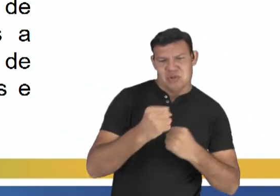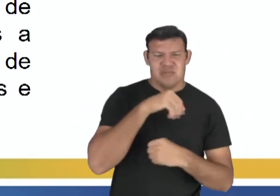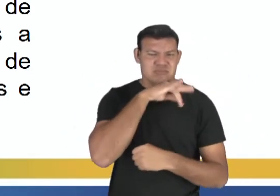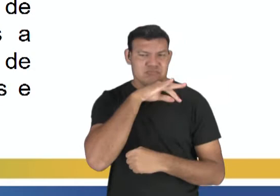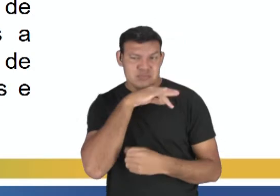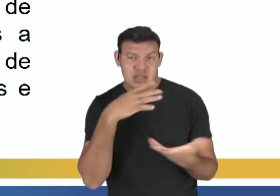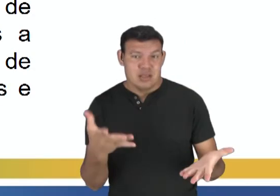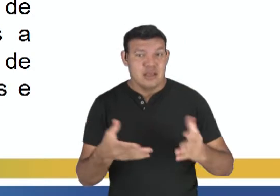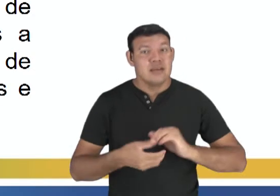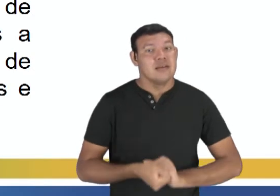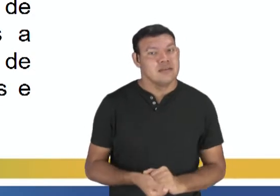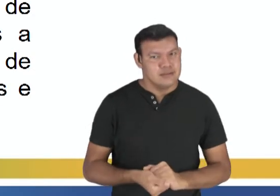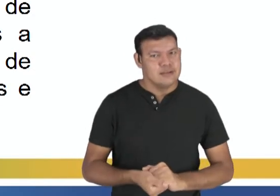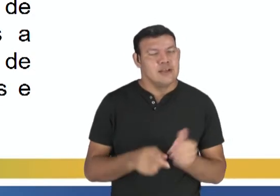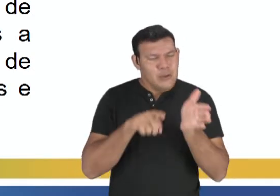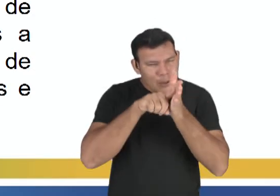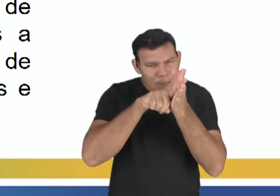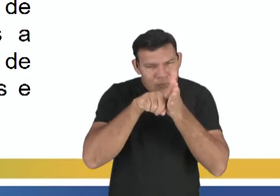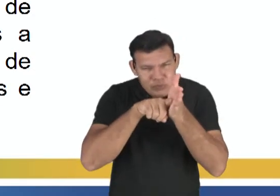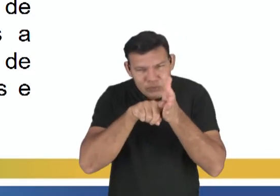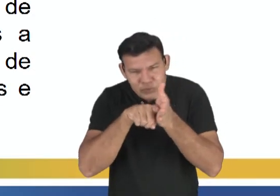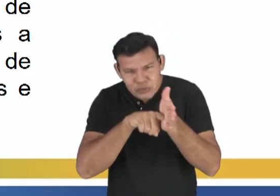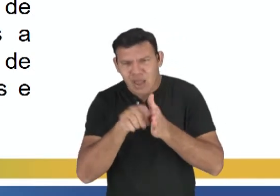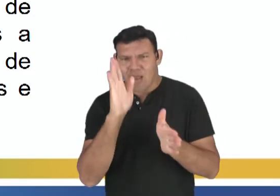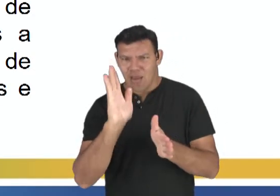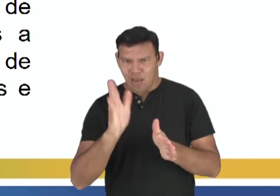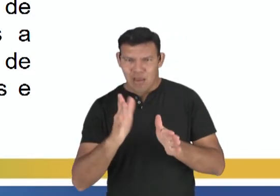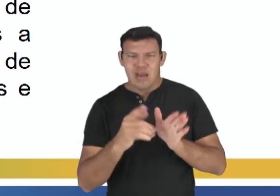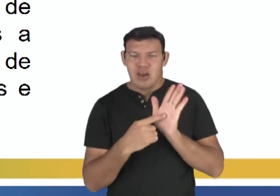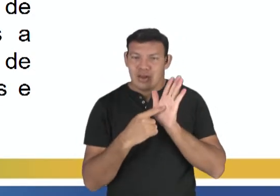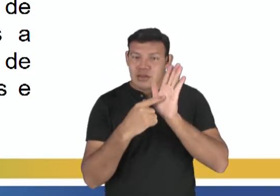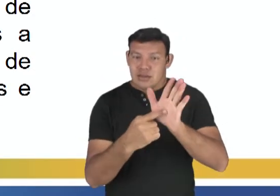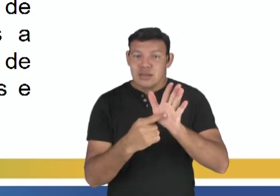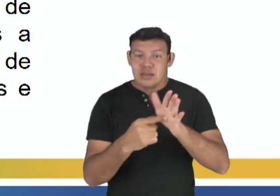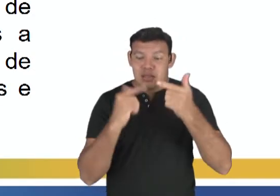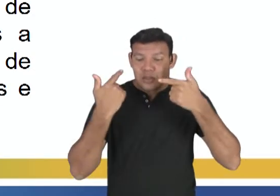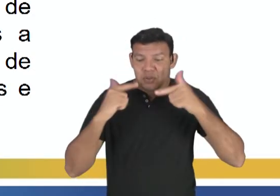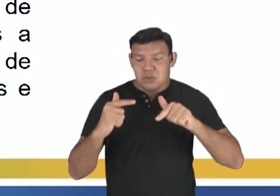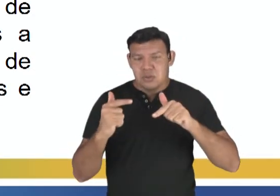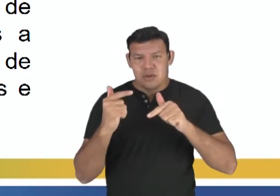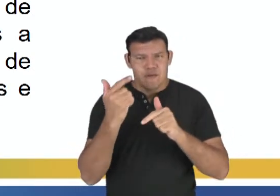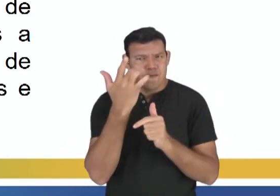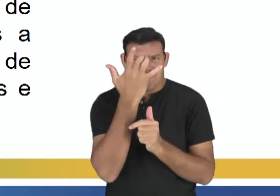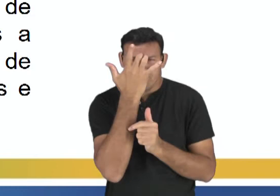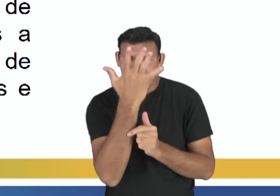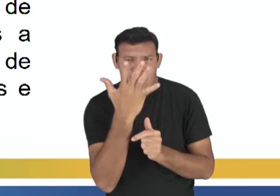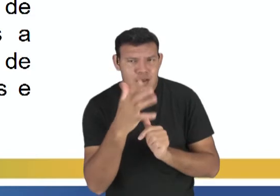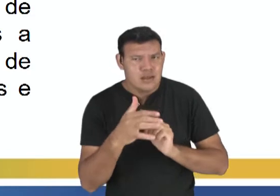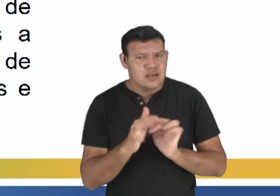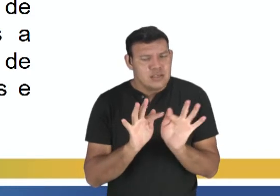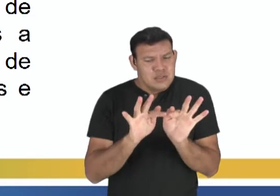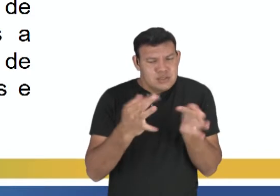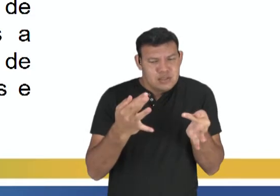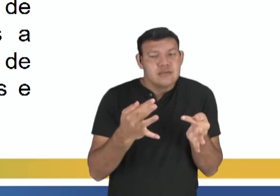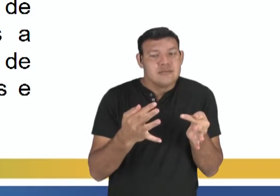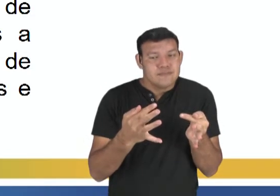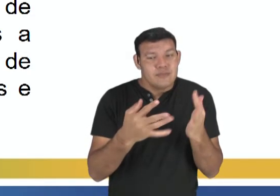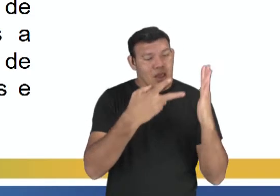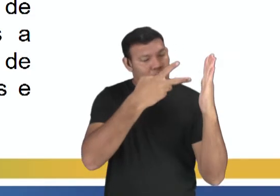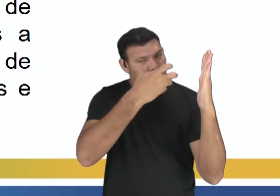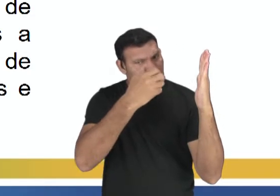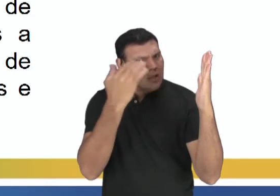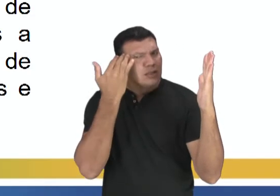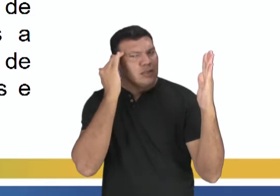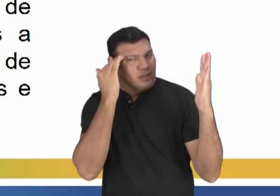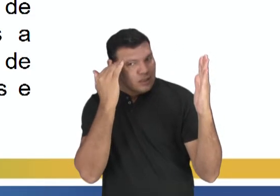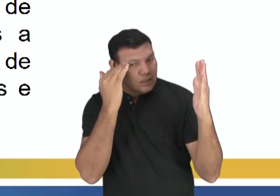Uma situação que já foi pesquisada por cientistas, trazendo uma linguagem mais simples, para a compreensão de